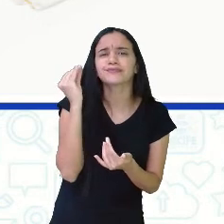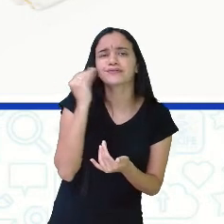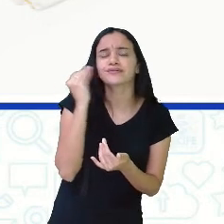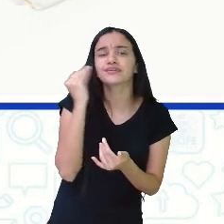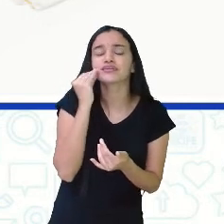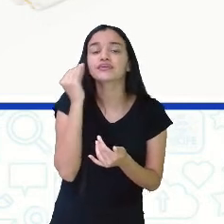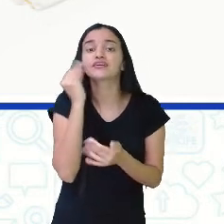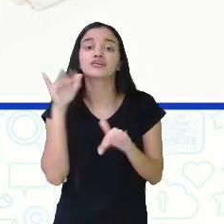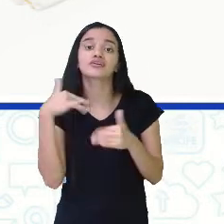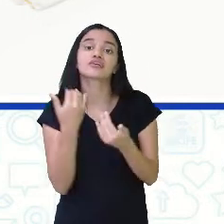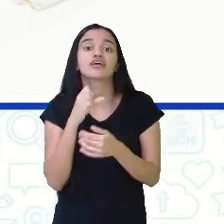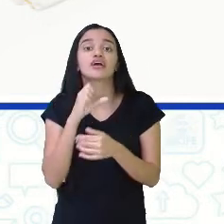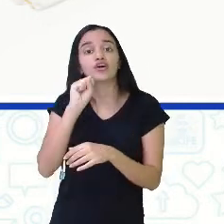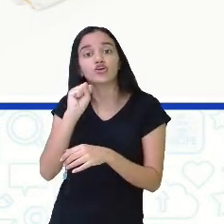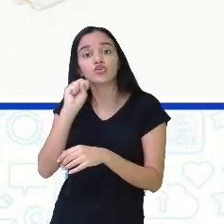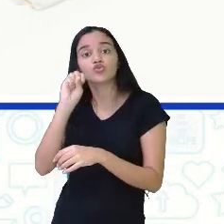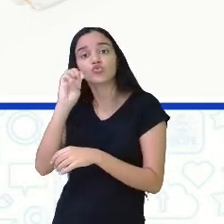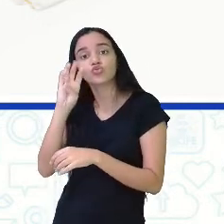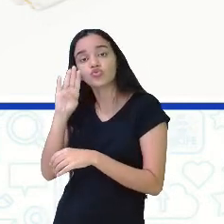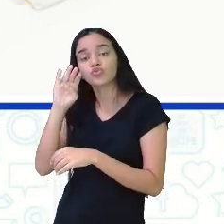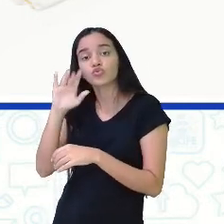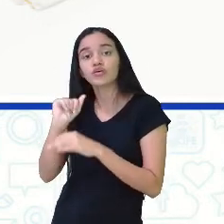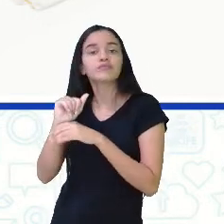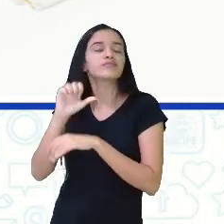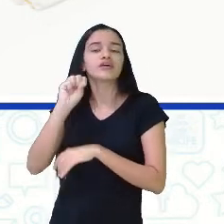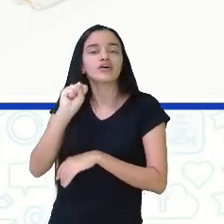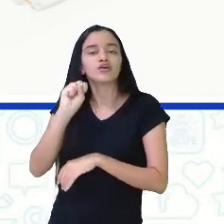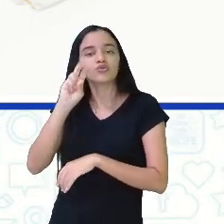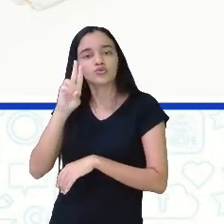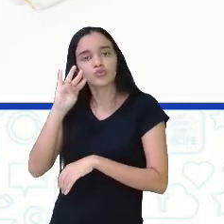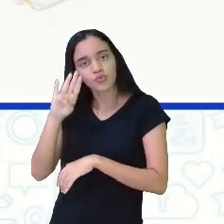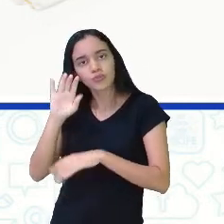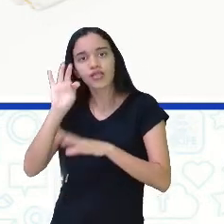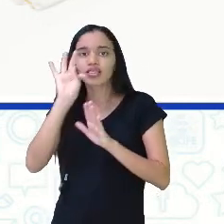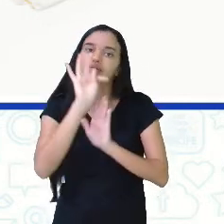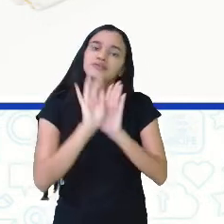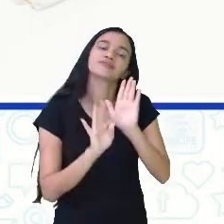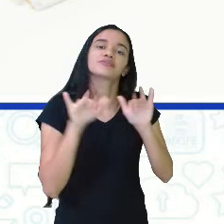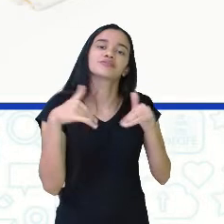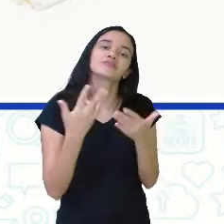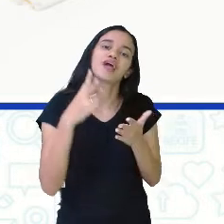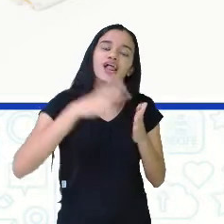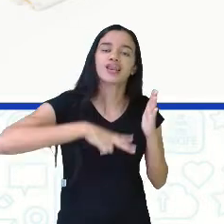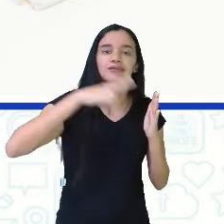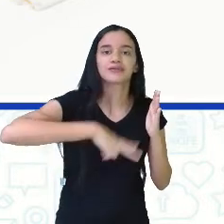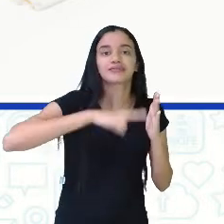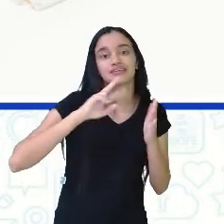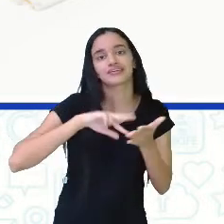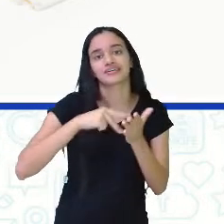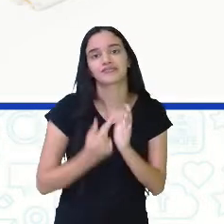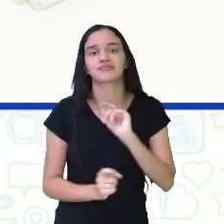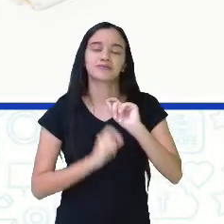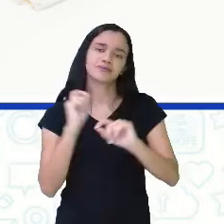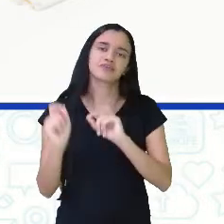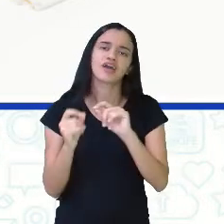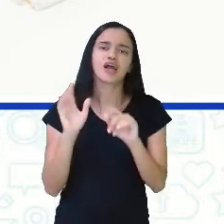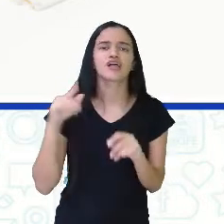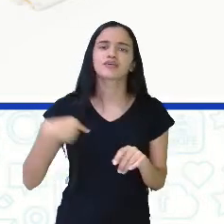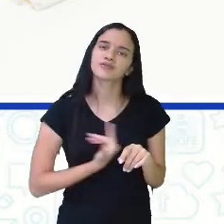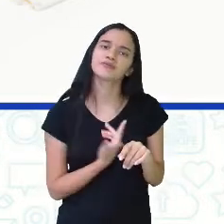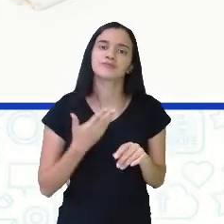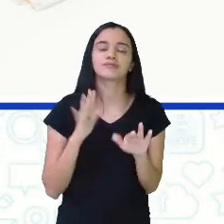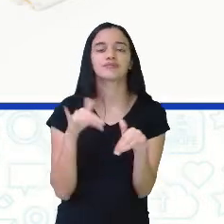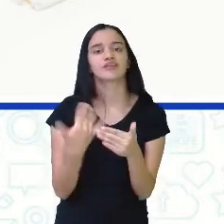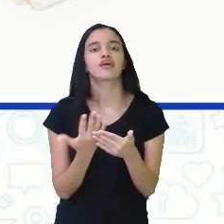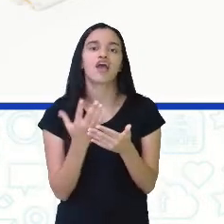no subtexto, o que está implícito. Quanto mais leituras possíveis, ou seja, quanto mais a gente puder